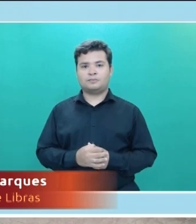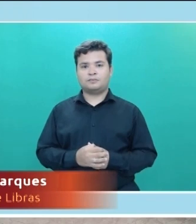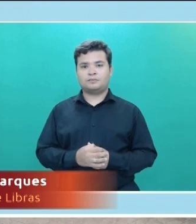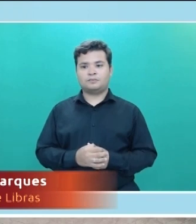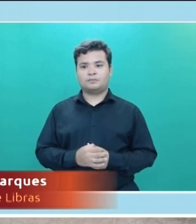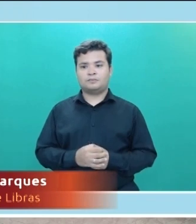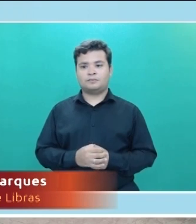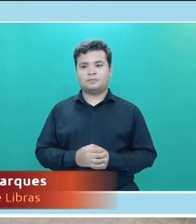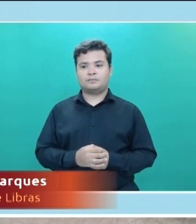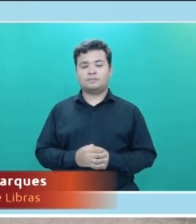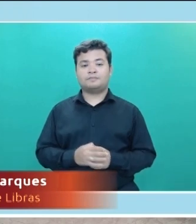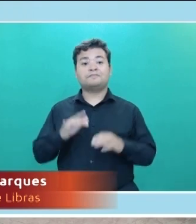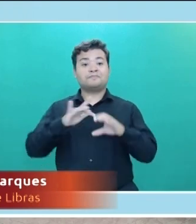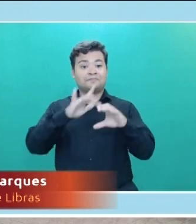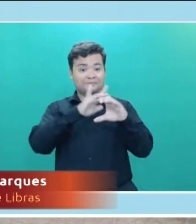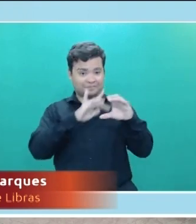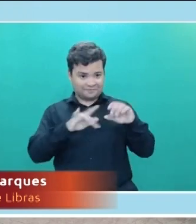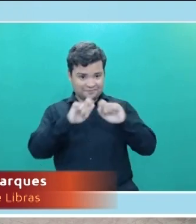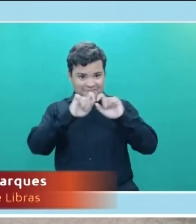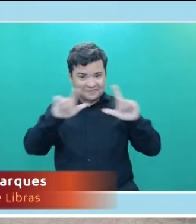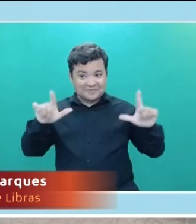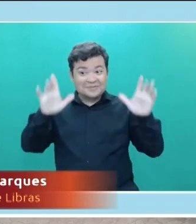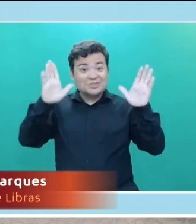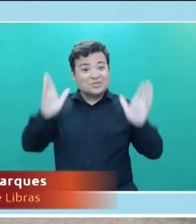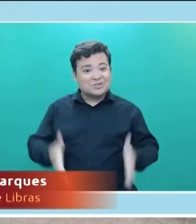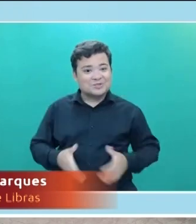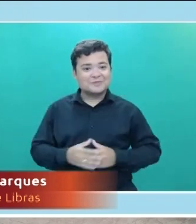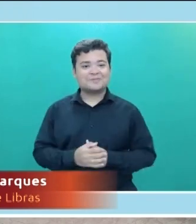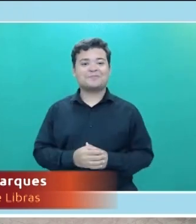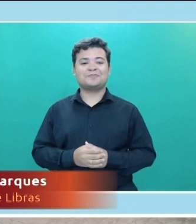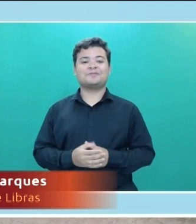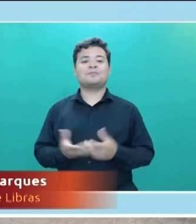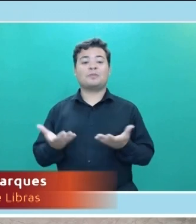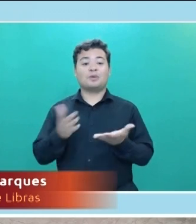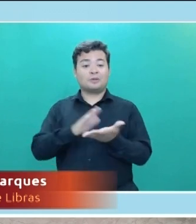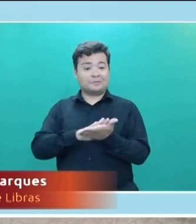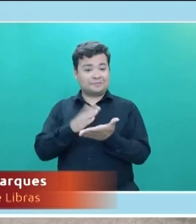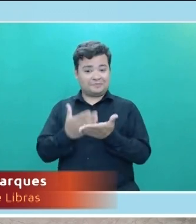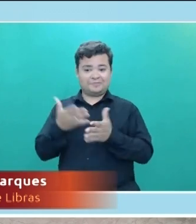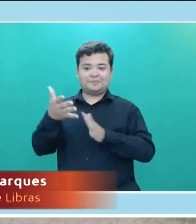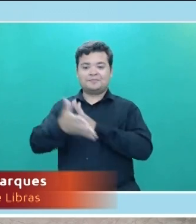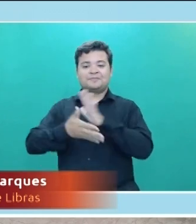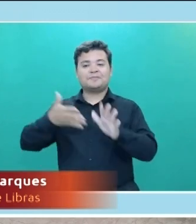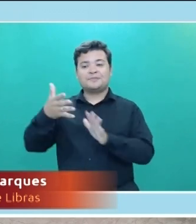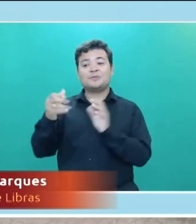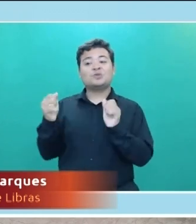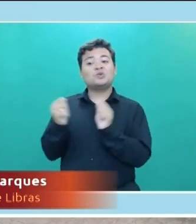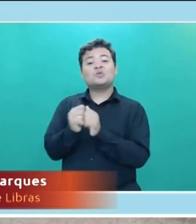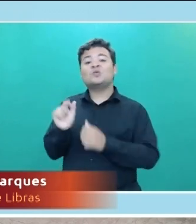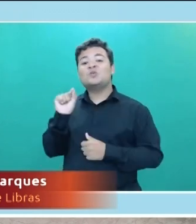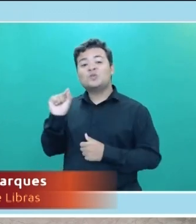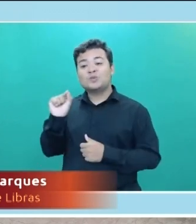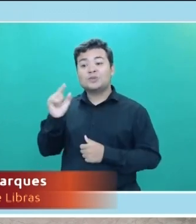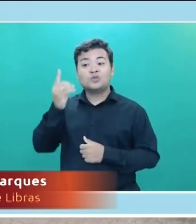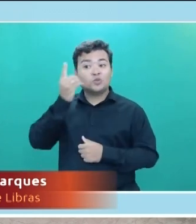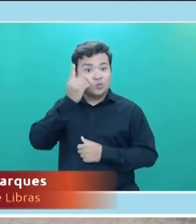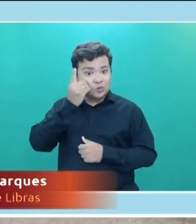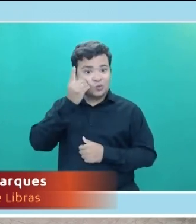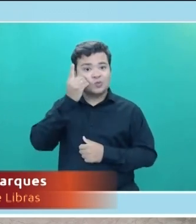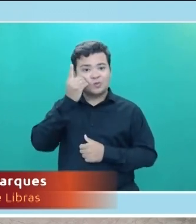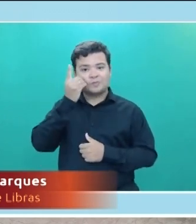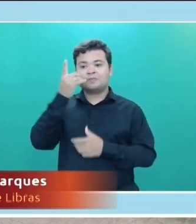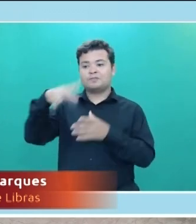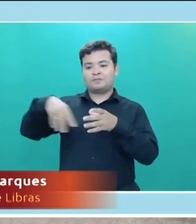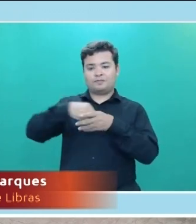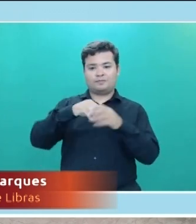Estamos de volta com Conexões de hoje e quem está aqui conosco para fazer a interpretação para Libras é o Diogo Marques. Ele é